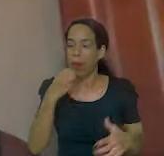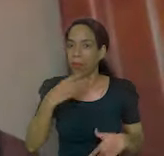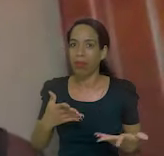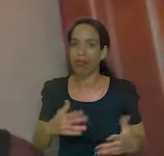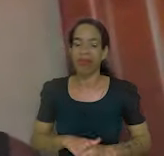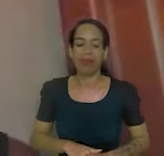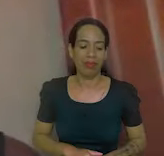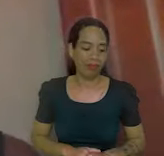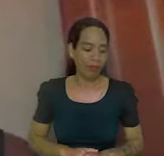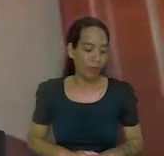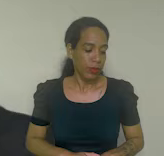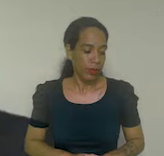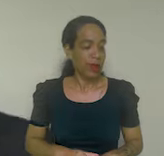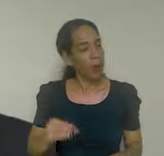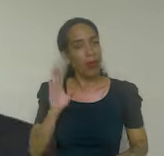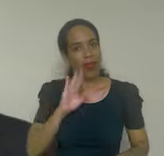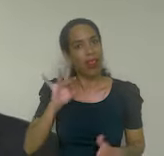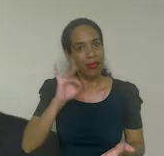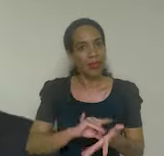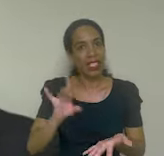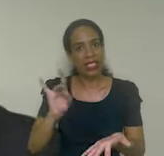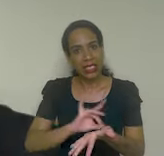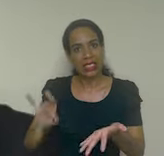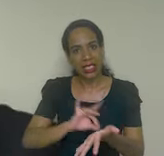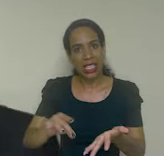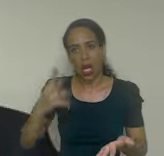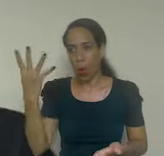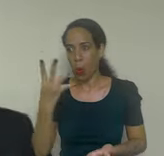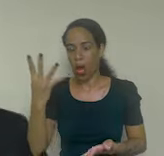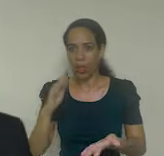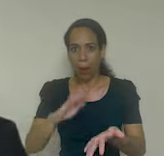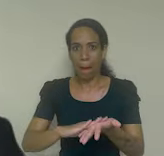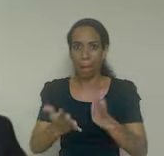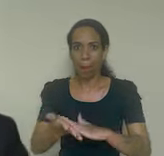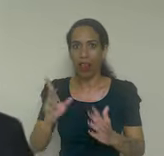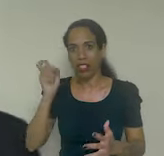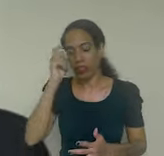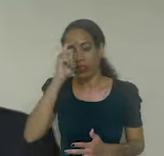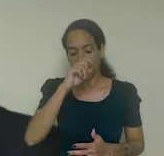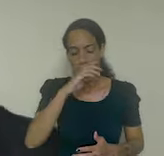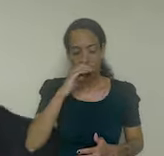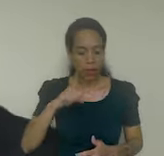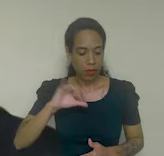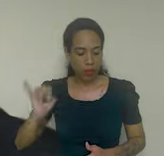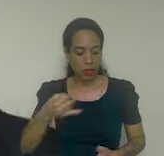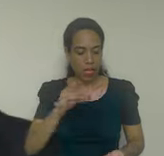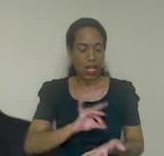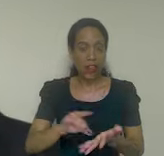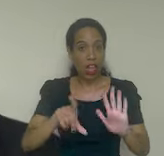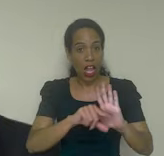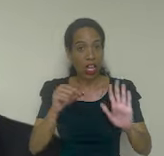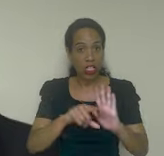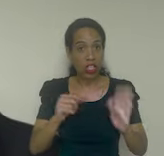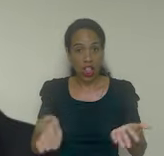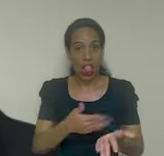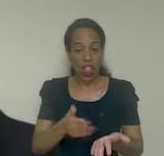match. Isso é muito legal, porque, de fato, escrever a 4 mãos é difícil, né? Eu já tive a oportunidade de escrever alguns artigos,